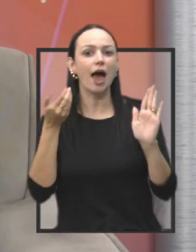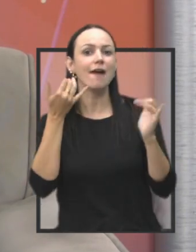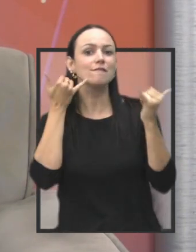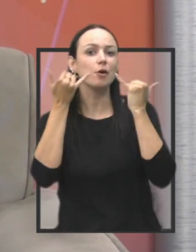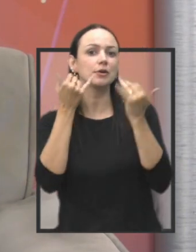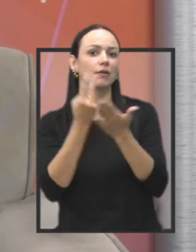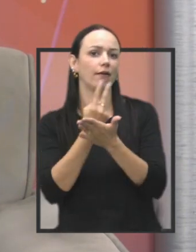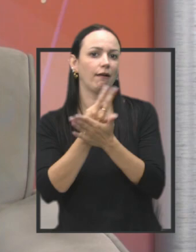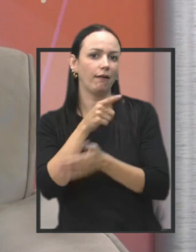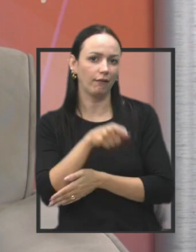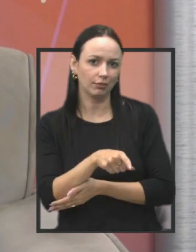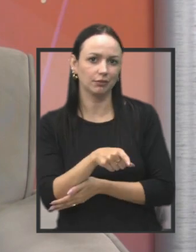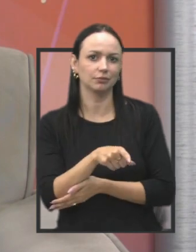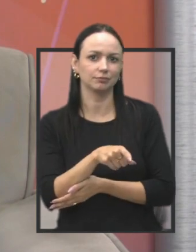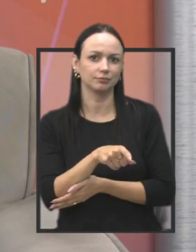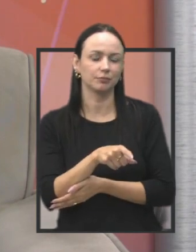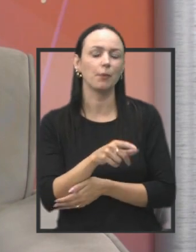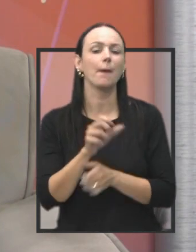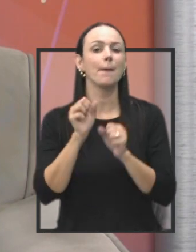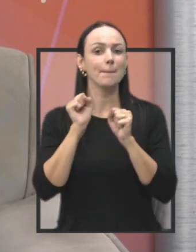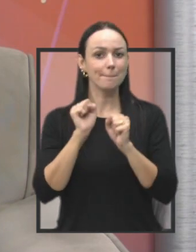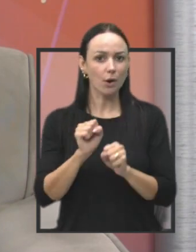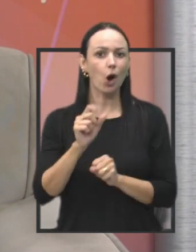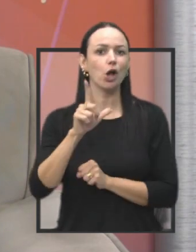contribuinte. Então pode vir